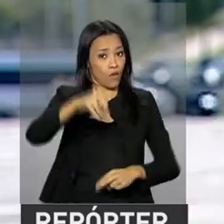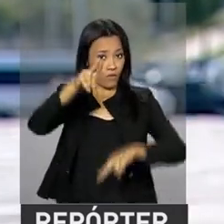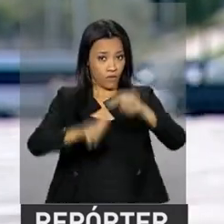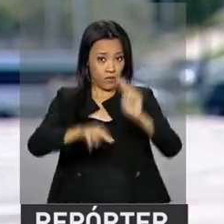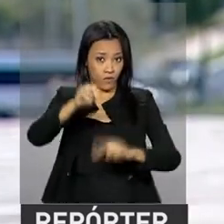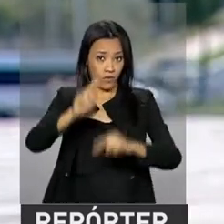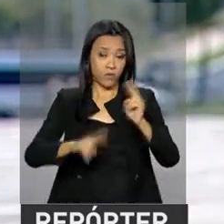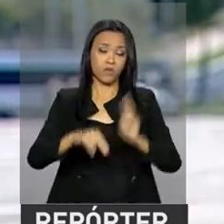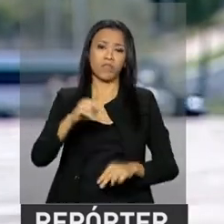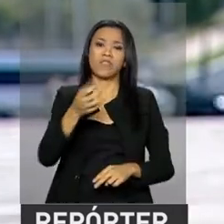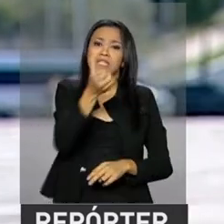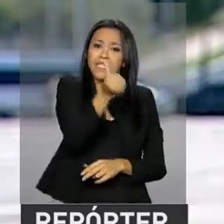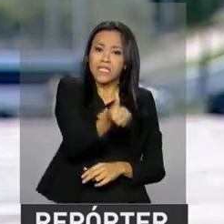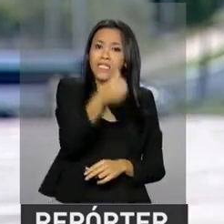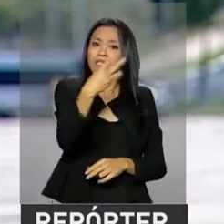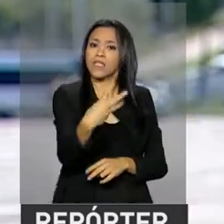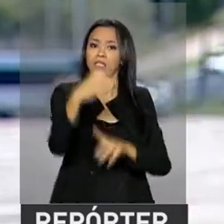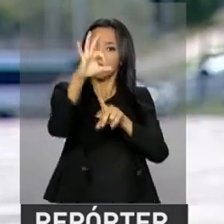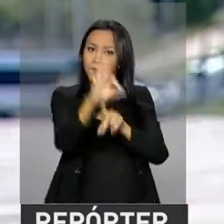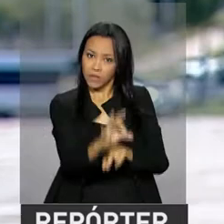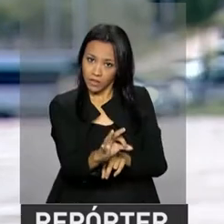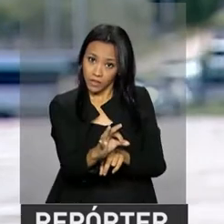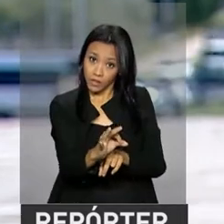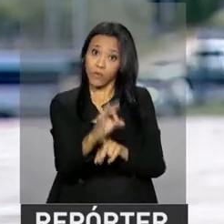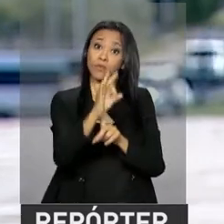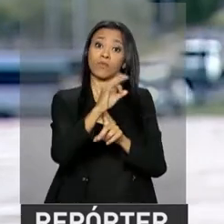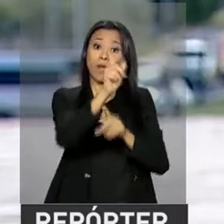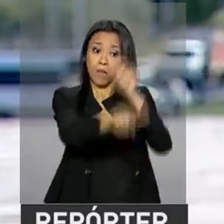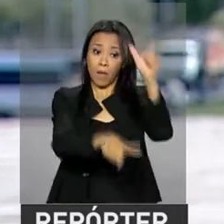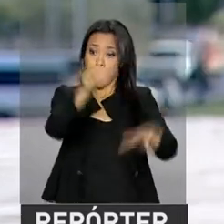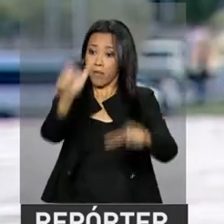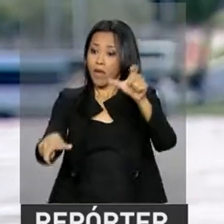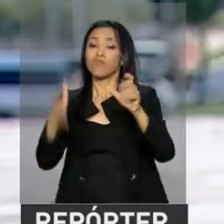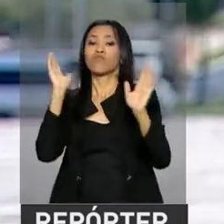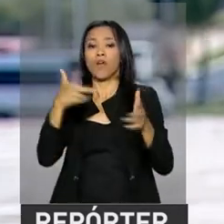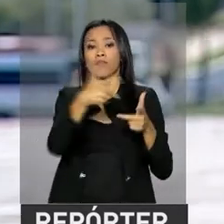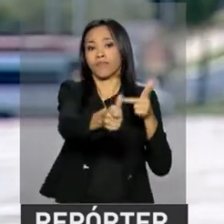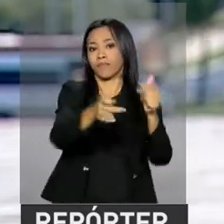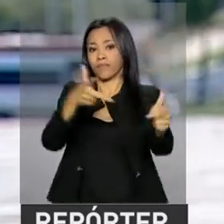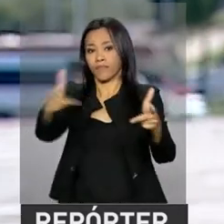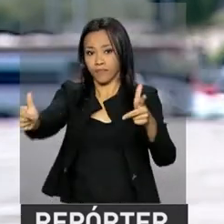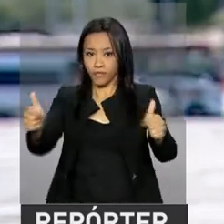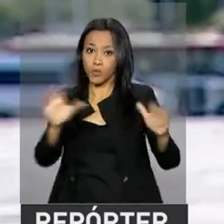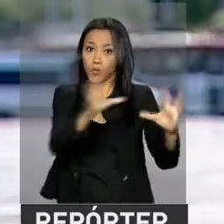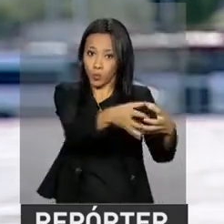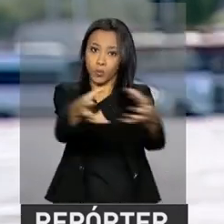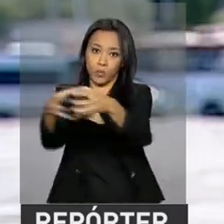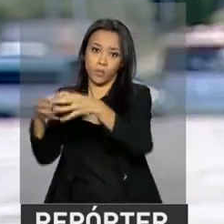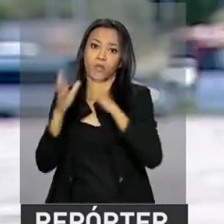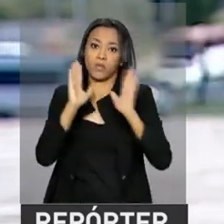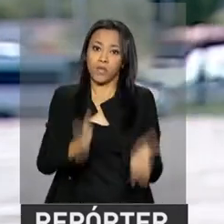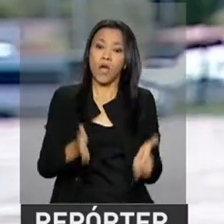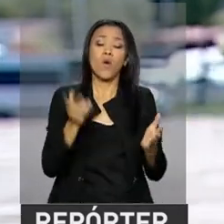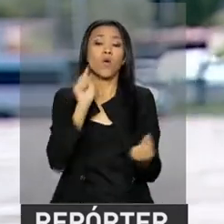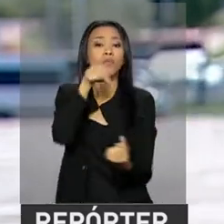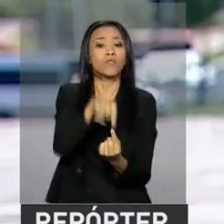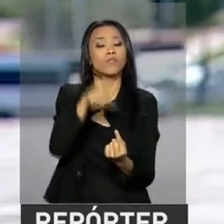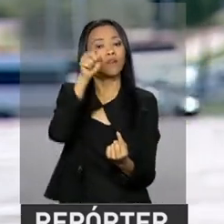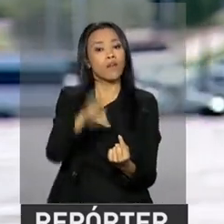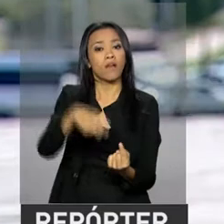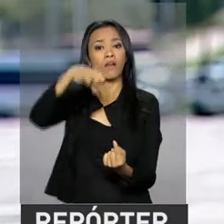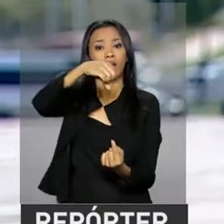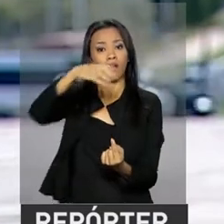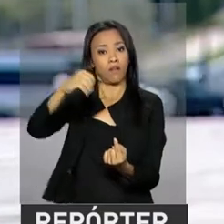cerca de 63 por cento do público alvo já foi vacinado a meta para este ano é vacinar 90%